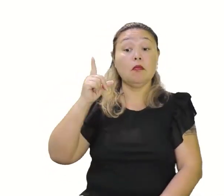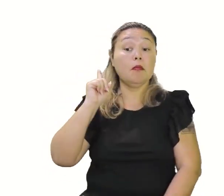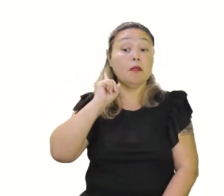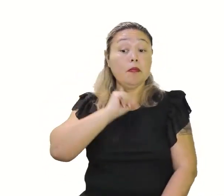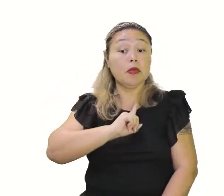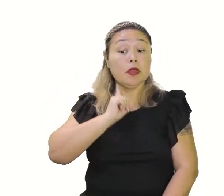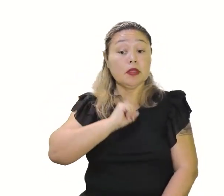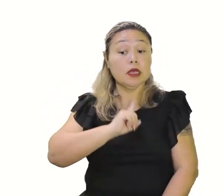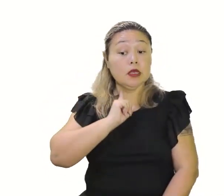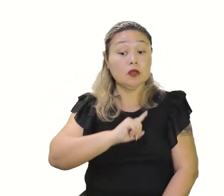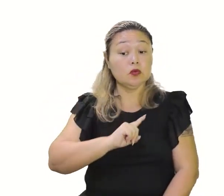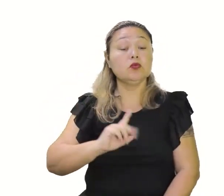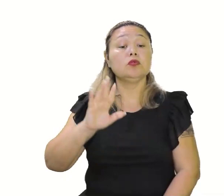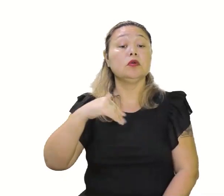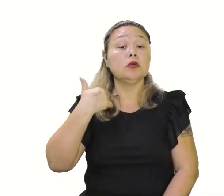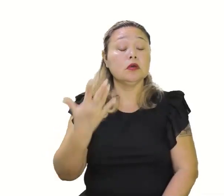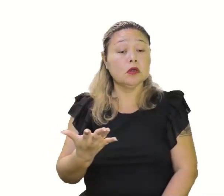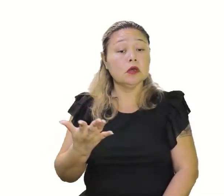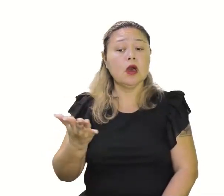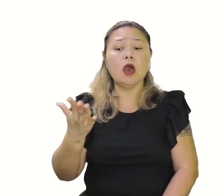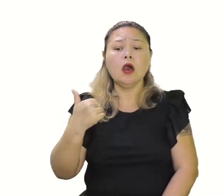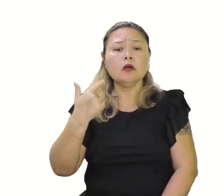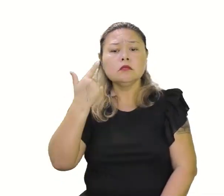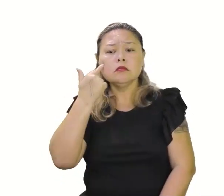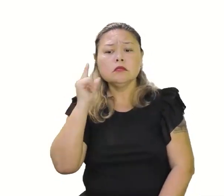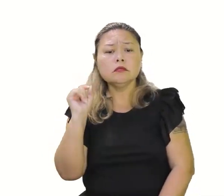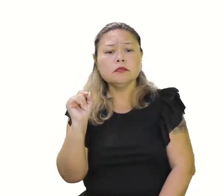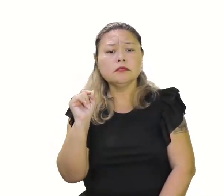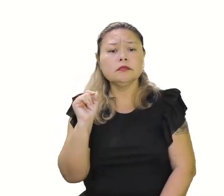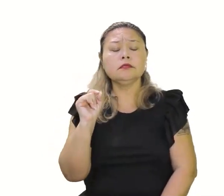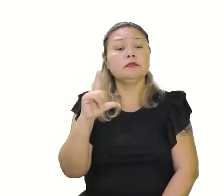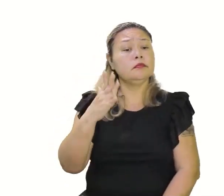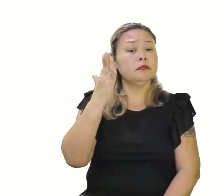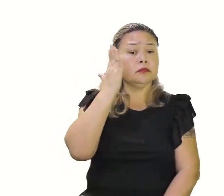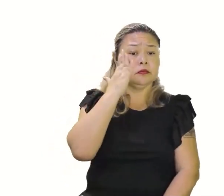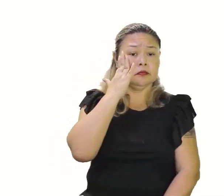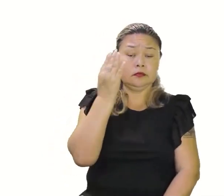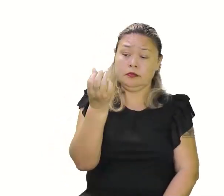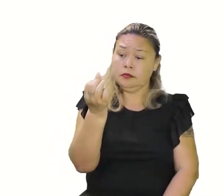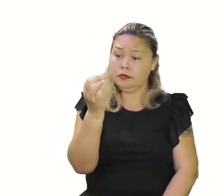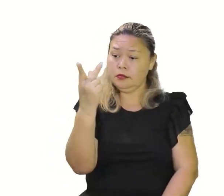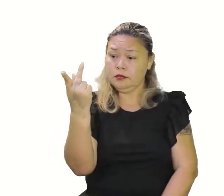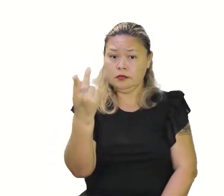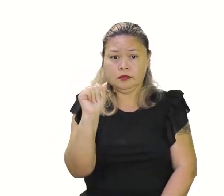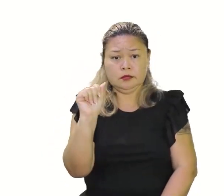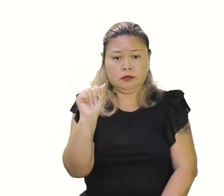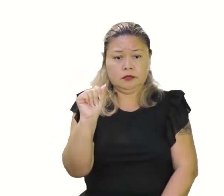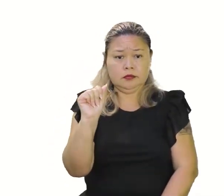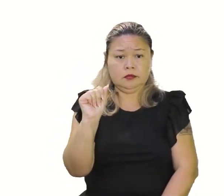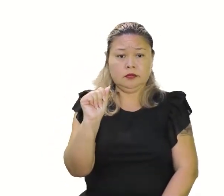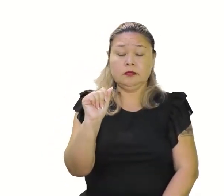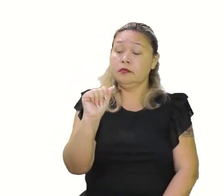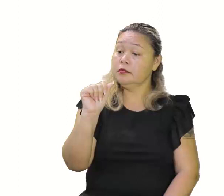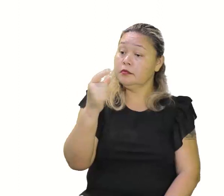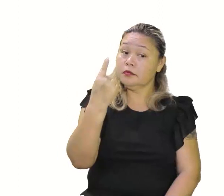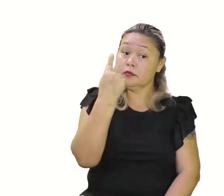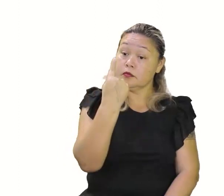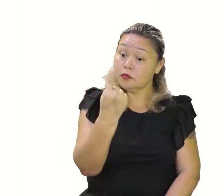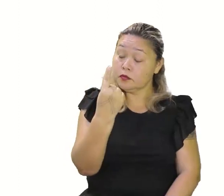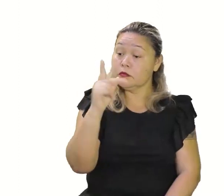mineiros? Beleza! Então agora a gente pode pensar assim, ó, né? A gente já sabe que 1 hectare, 1 HA, né? É